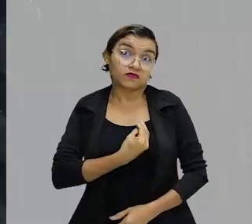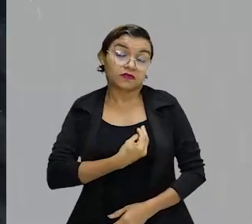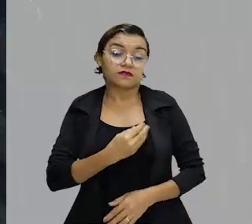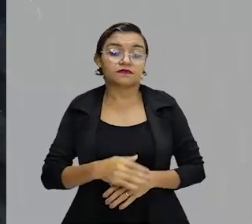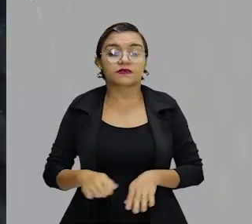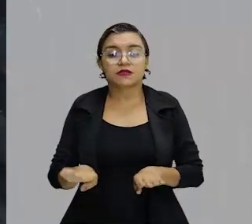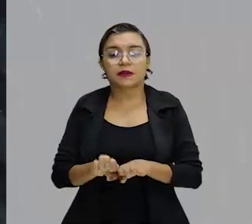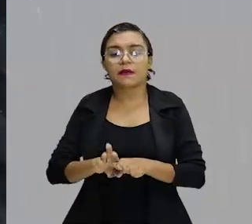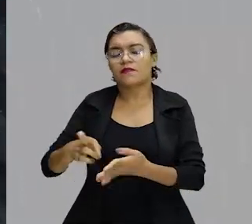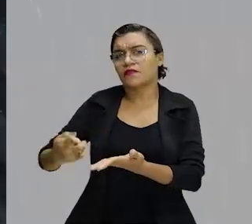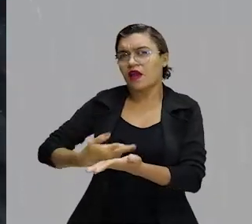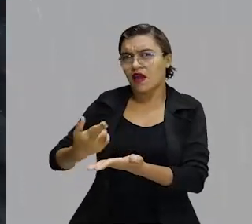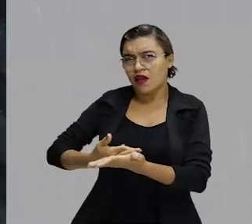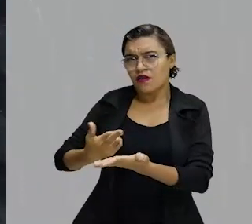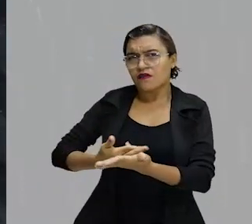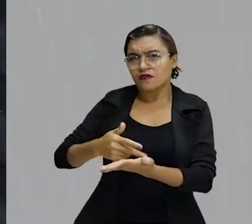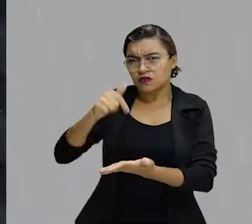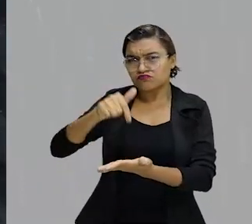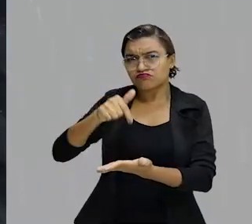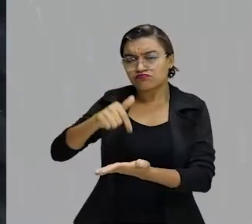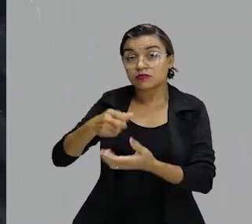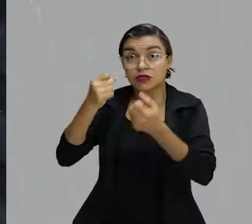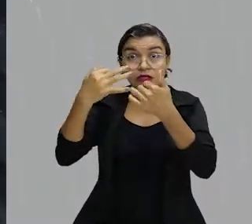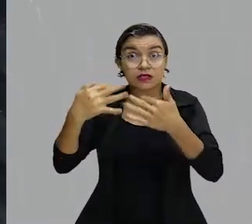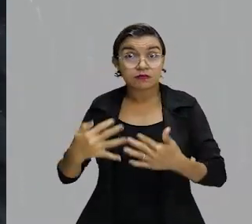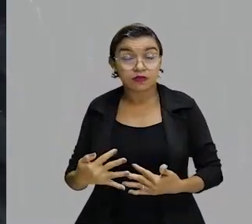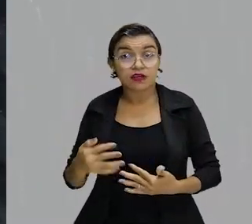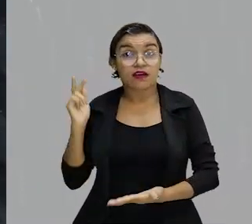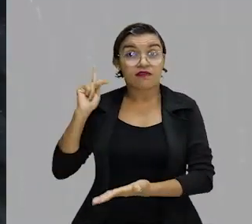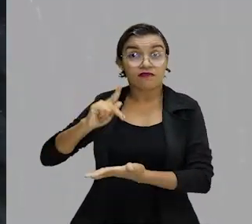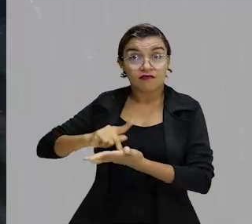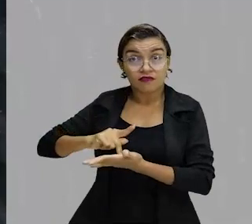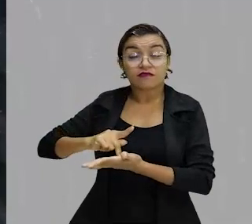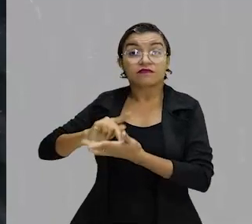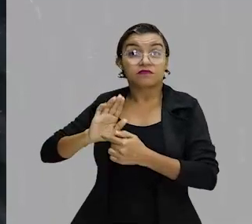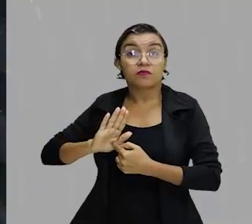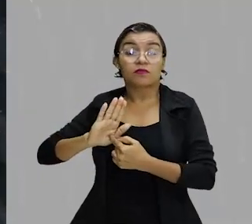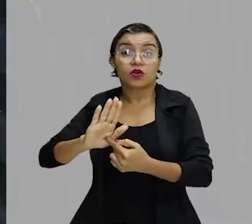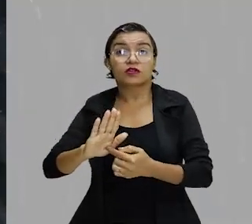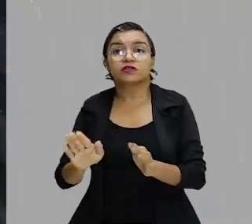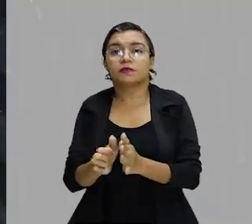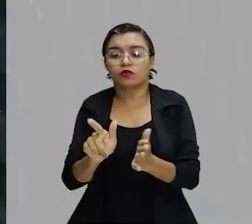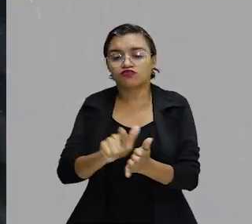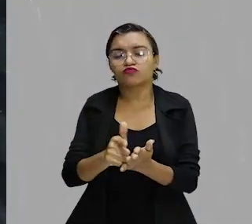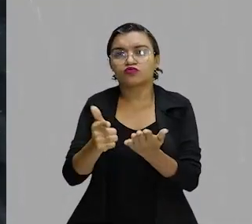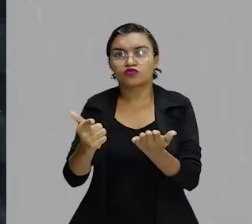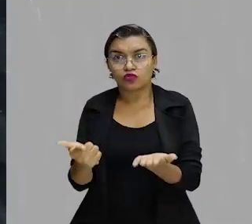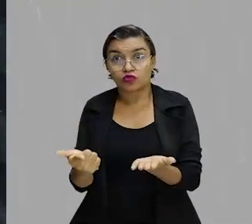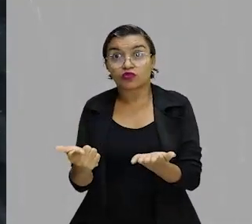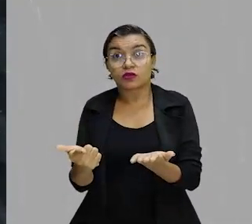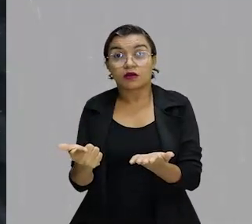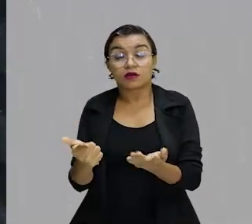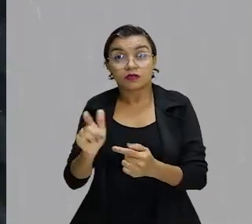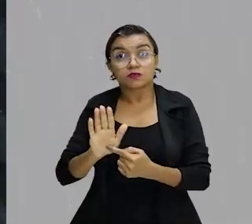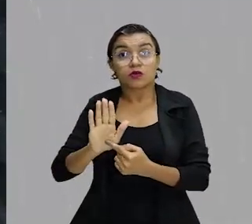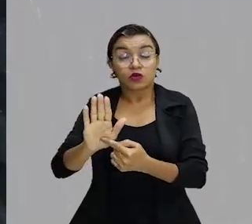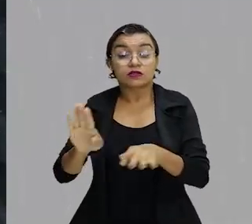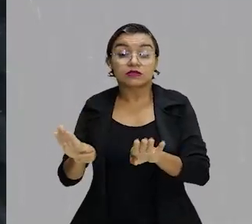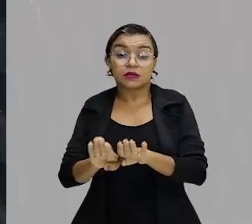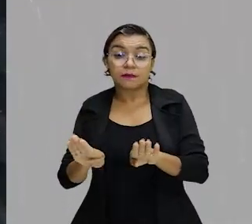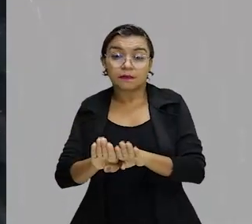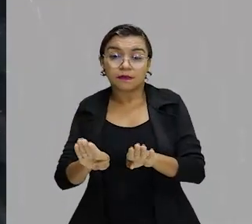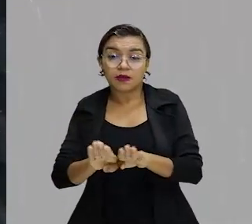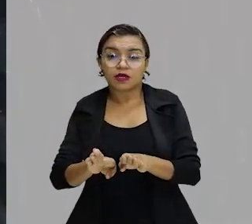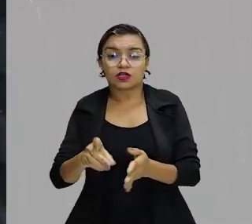falam de coisas que estão acontecendo no momento real. Os jornais, os dicionários, as